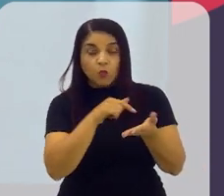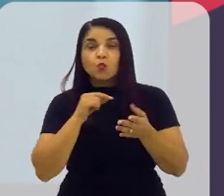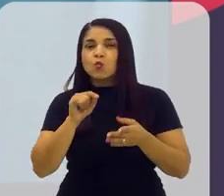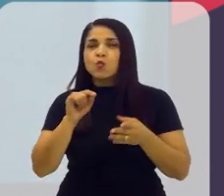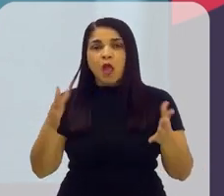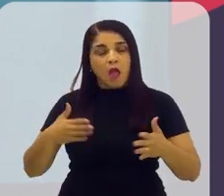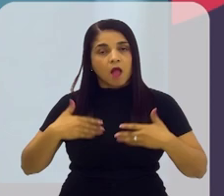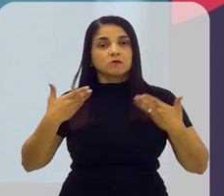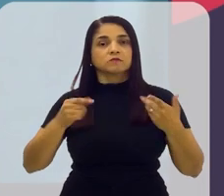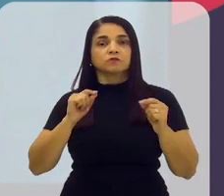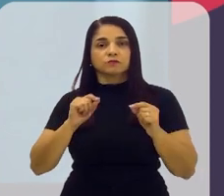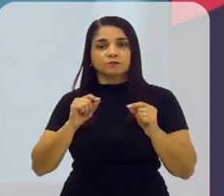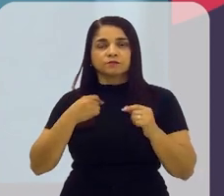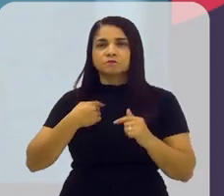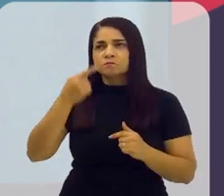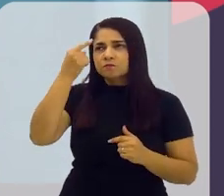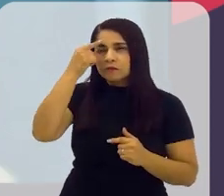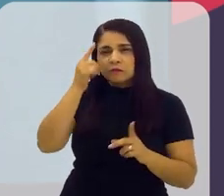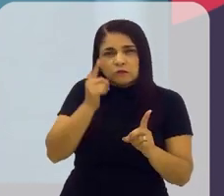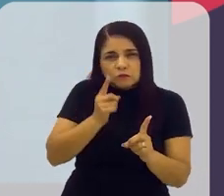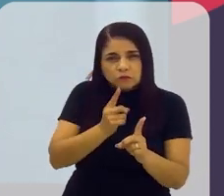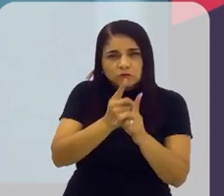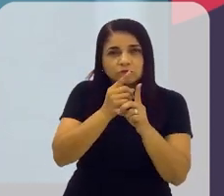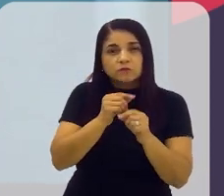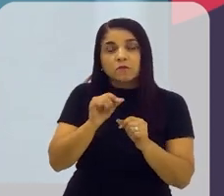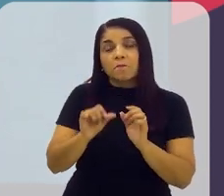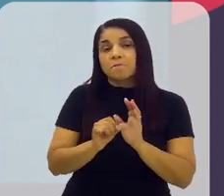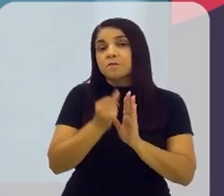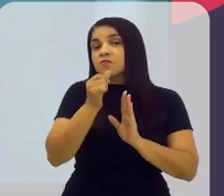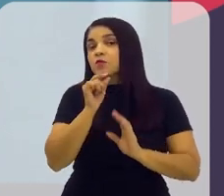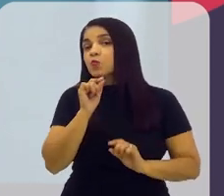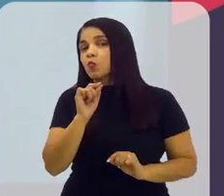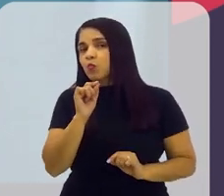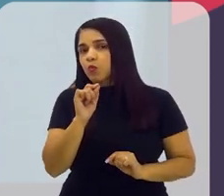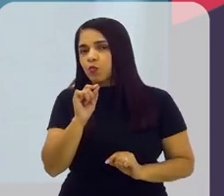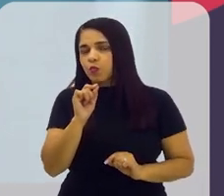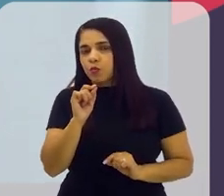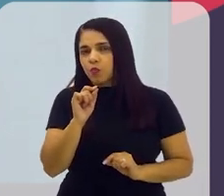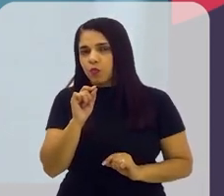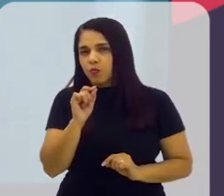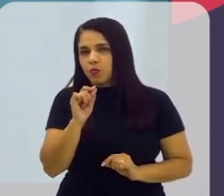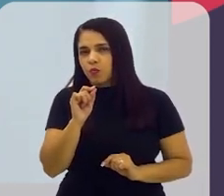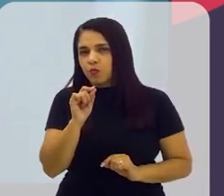que surpreendeu a gente? A gente pensava que o nosso achado